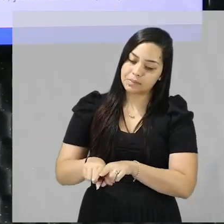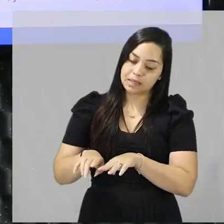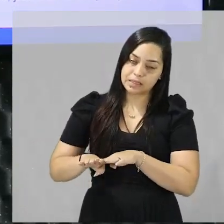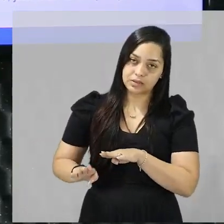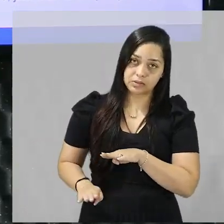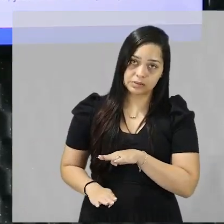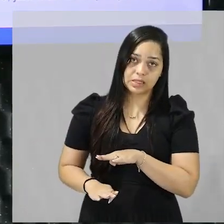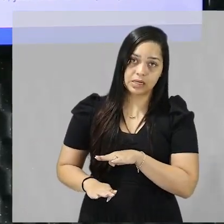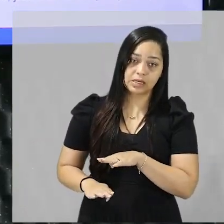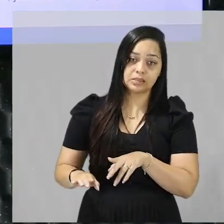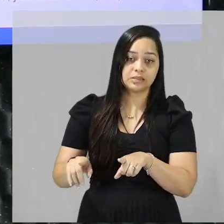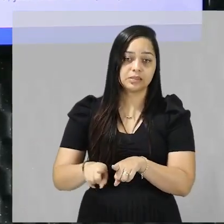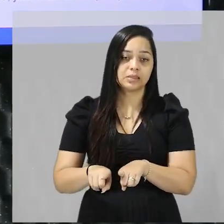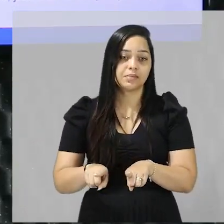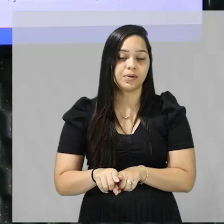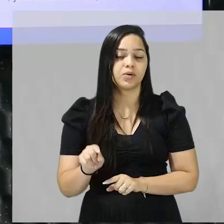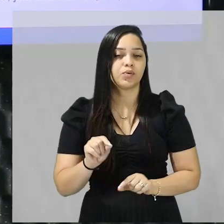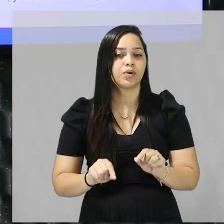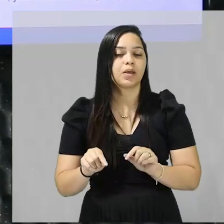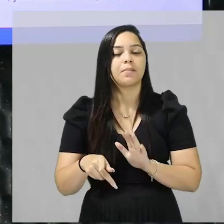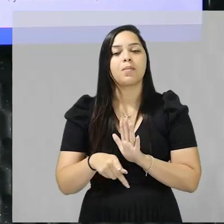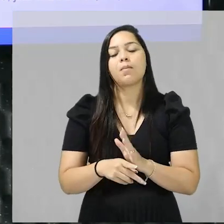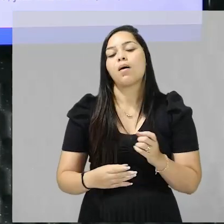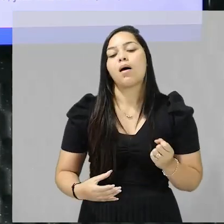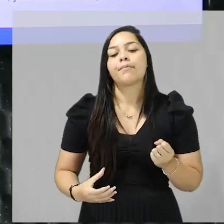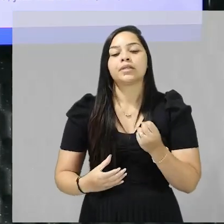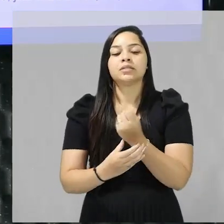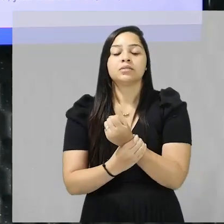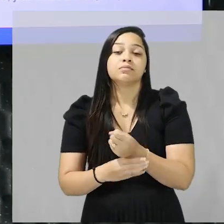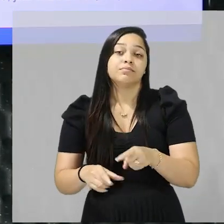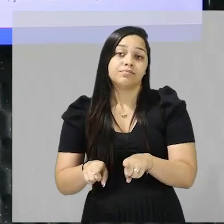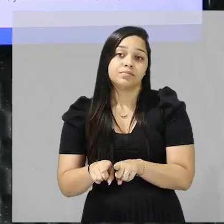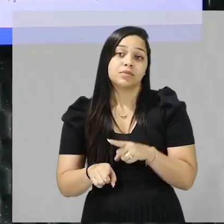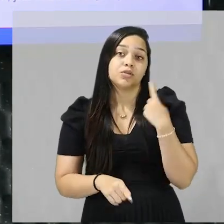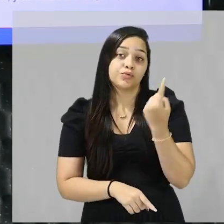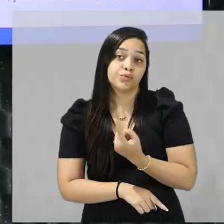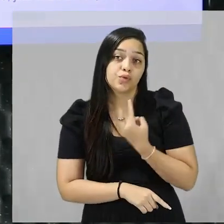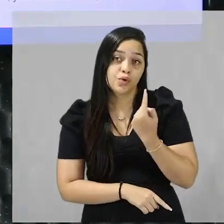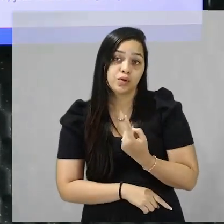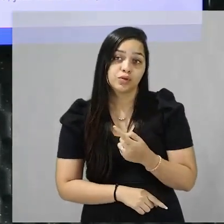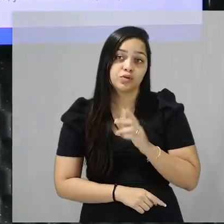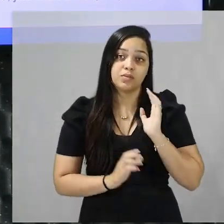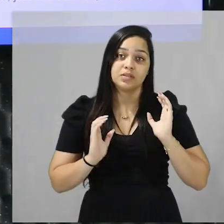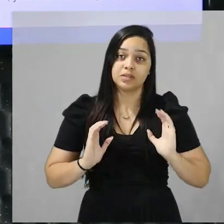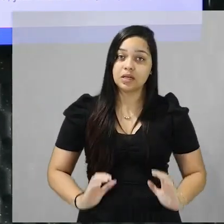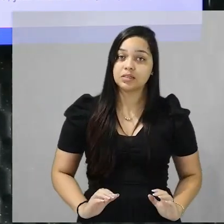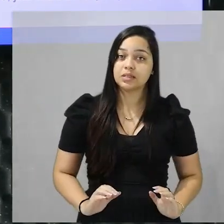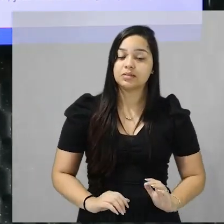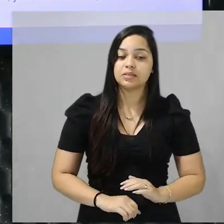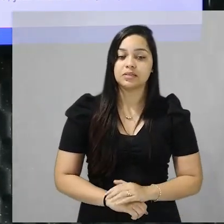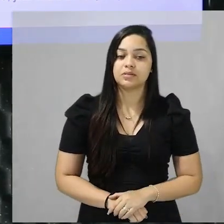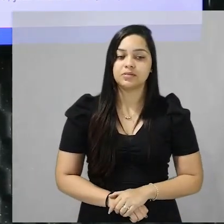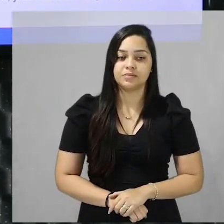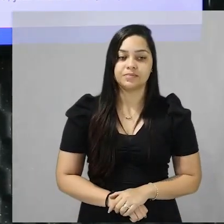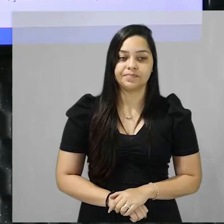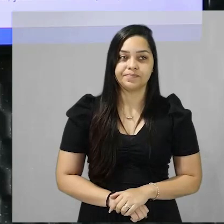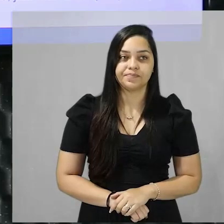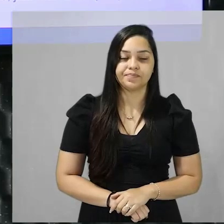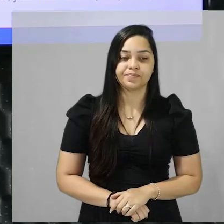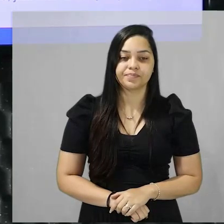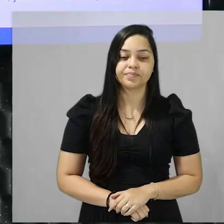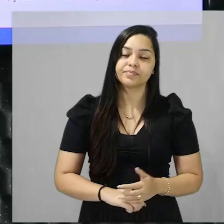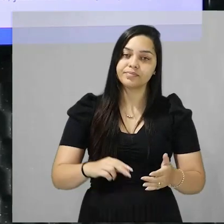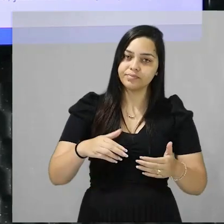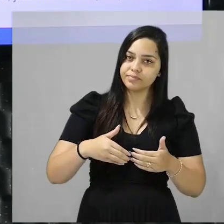desigualdades. E, claro, a proteção nossa, que somos os cidadãos. O SUS é